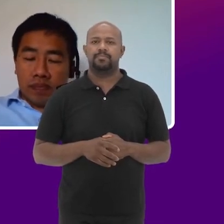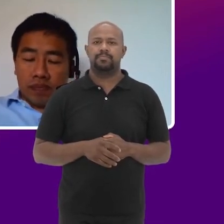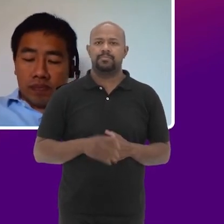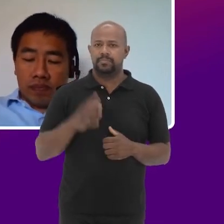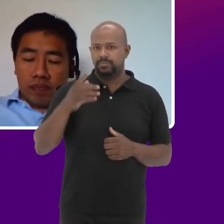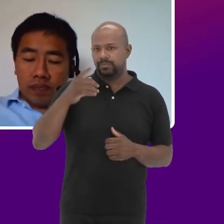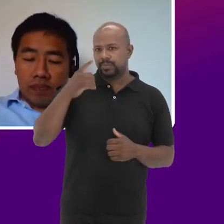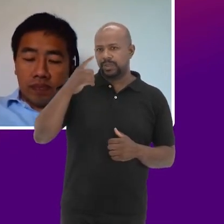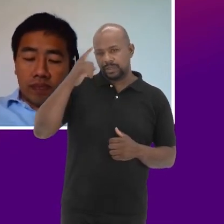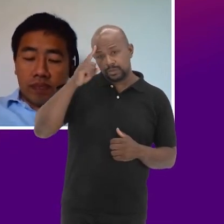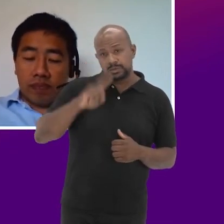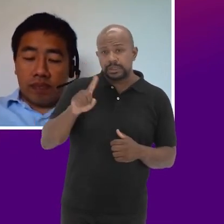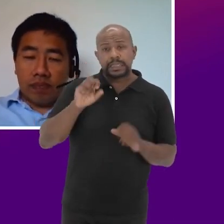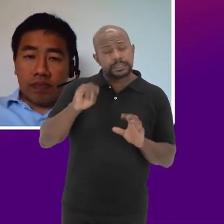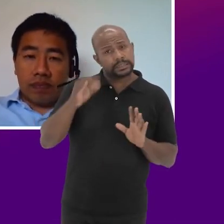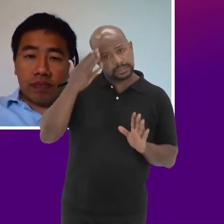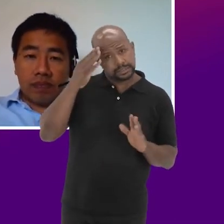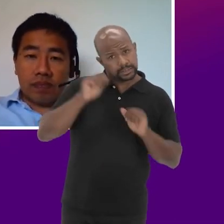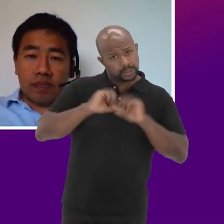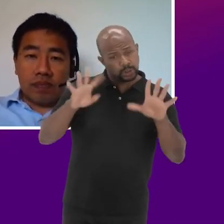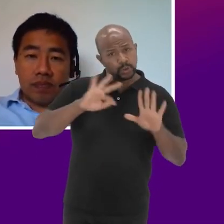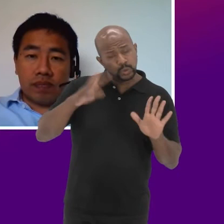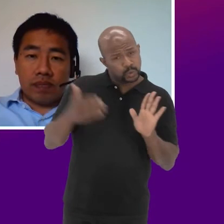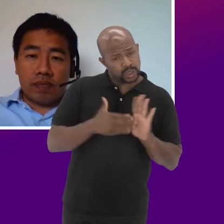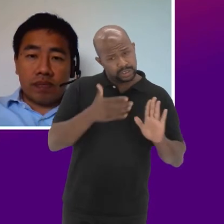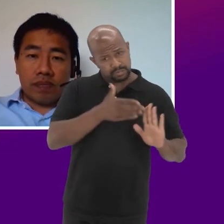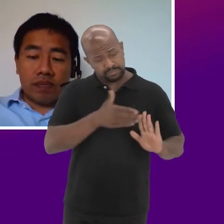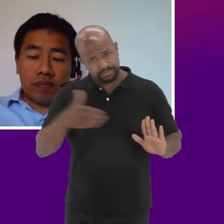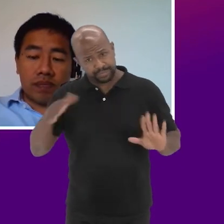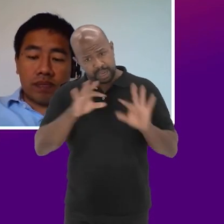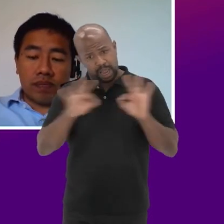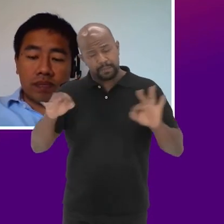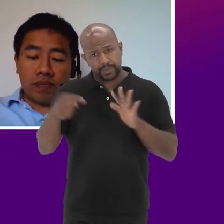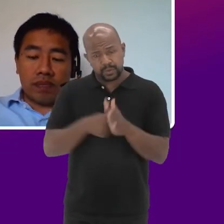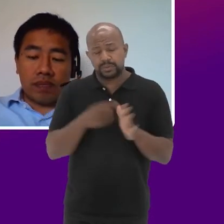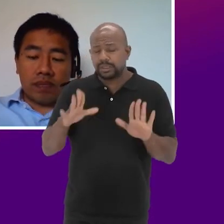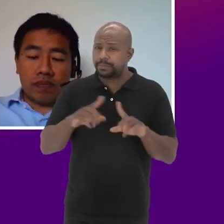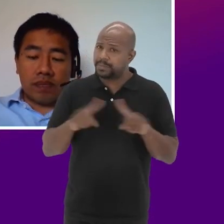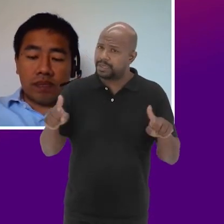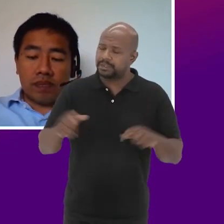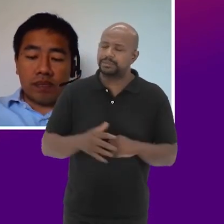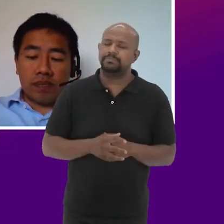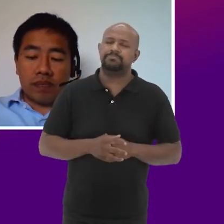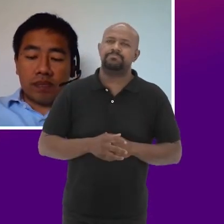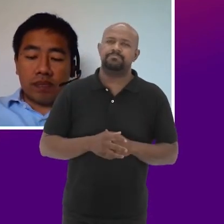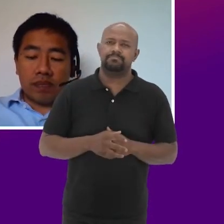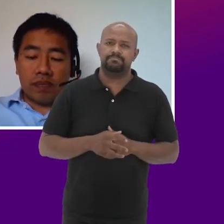Não sei se entendi toda a pergunta. Não sei se eu entendi toda a pergunta, mas